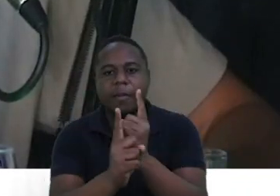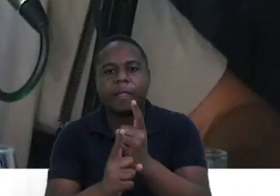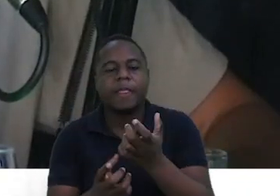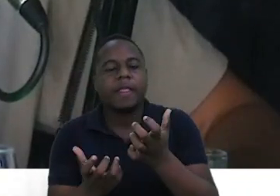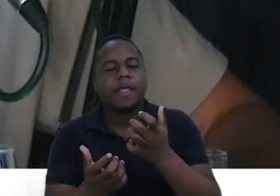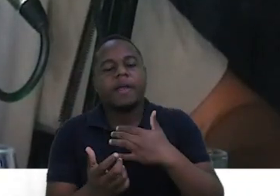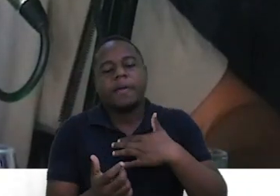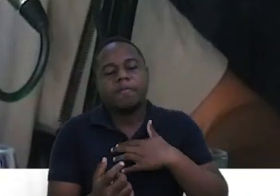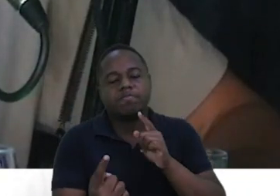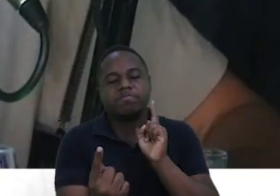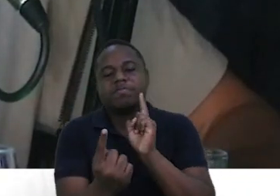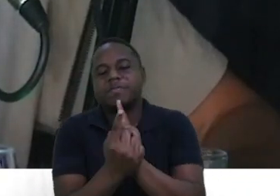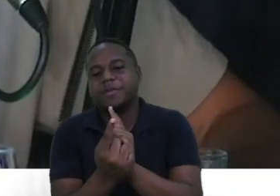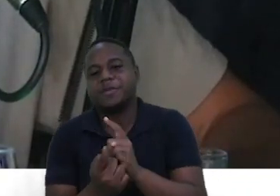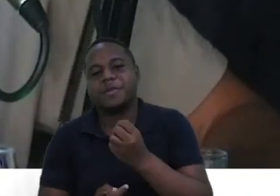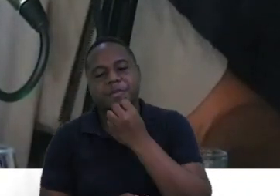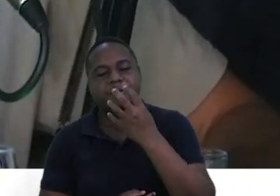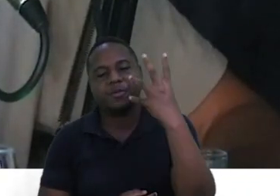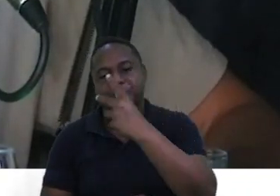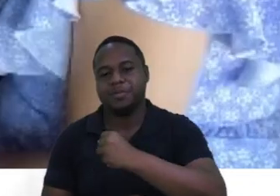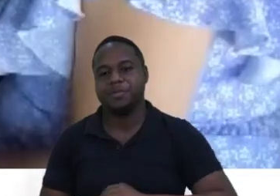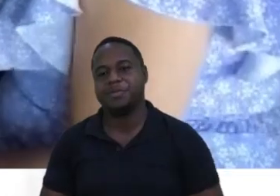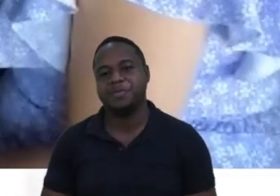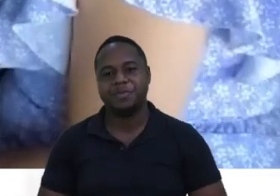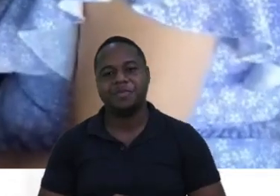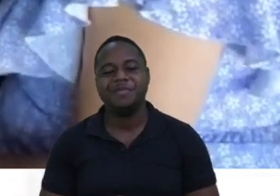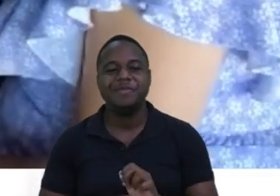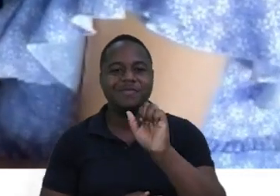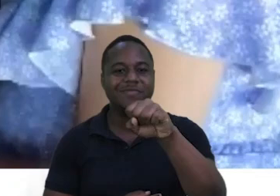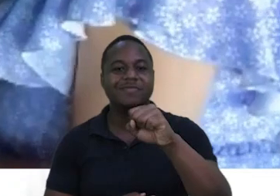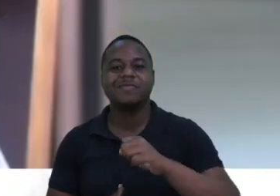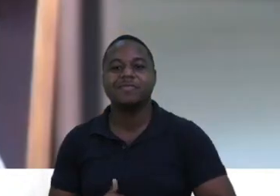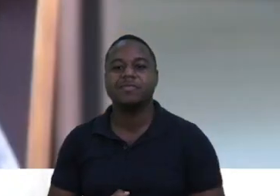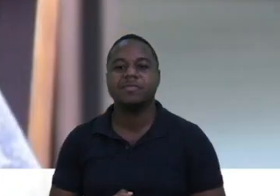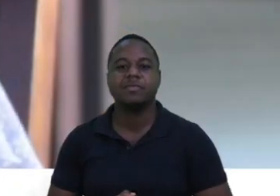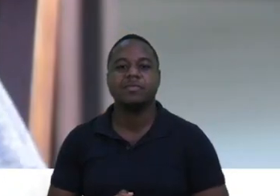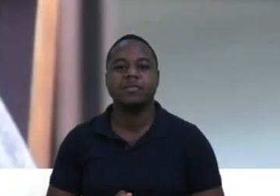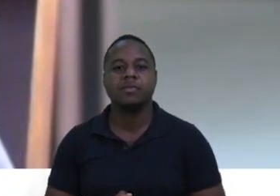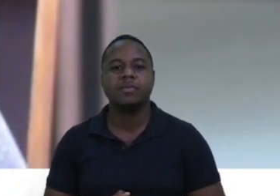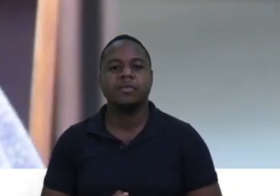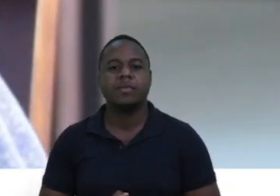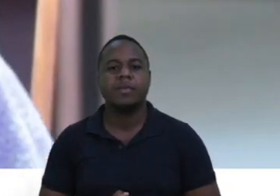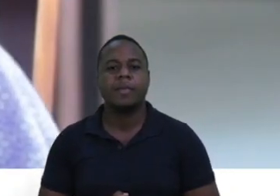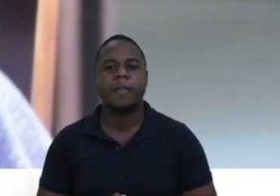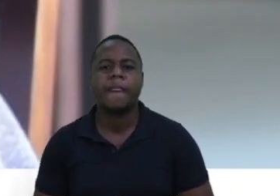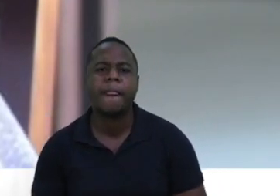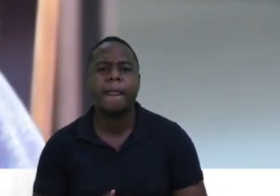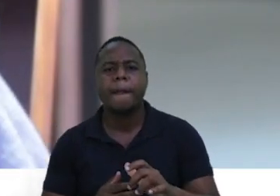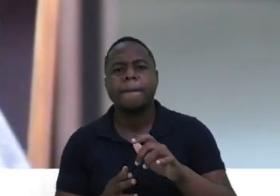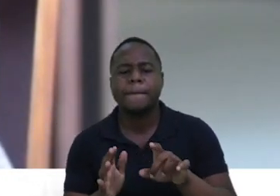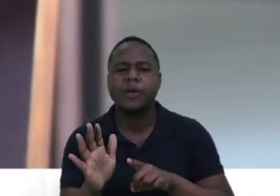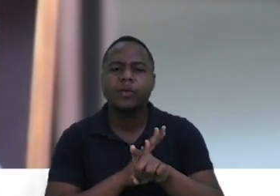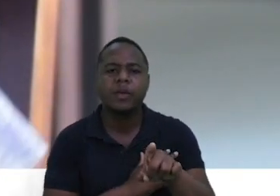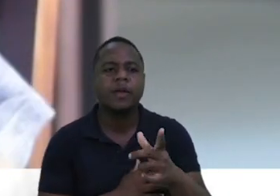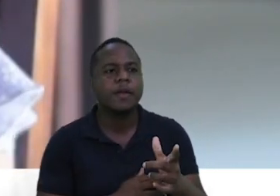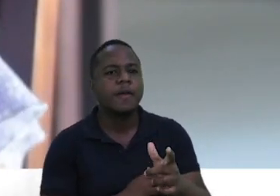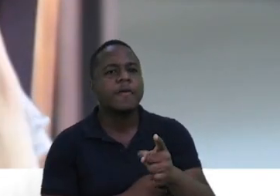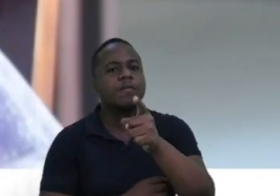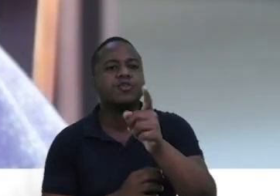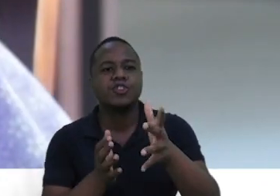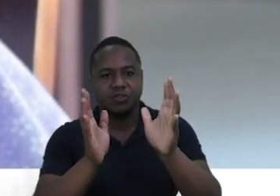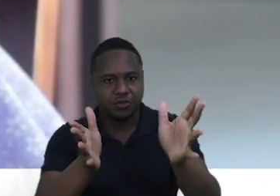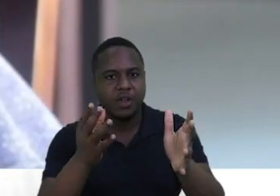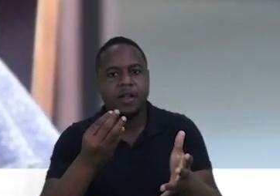estar perto, sabe? É muito bonito. Sim, sim. E vocês que já viveram essa experiência de sair, né, das